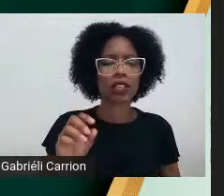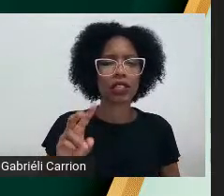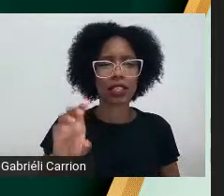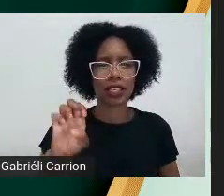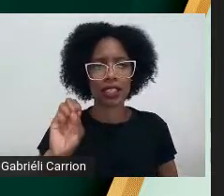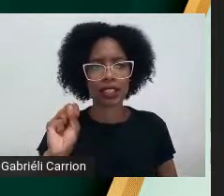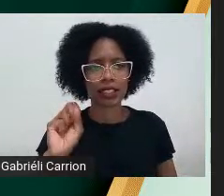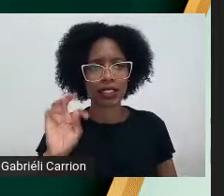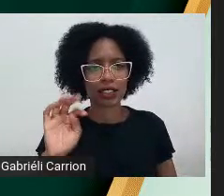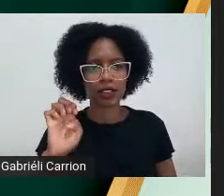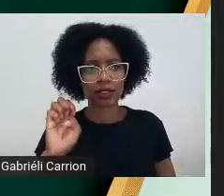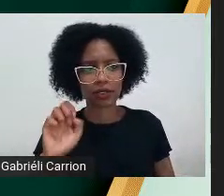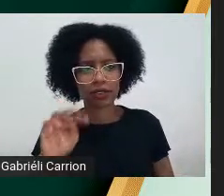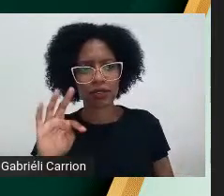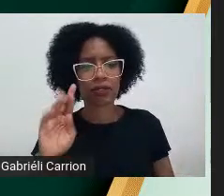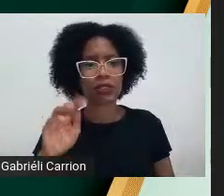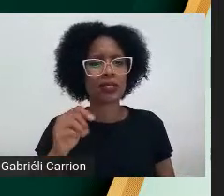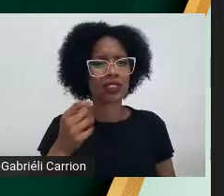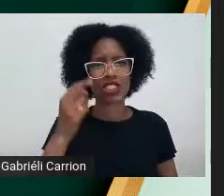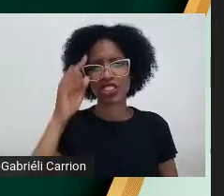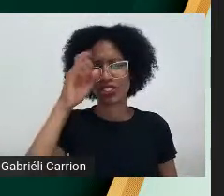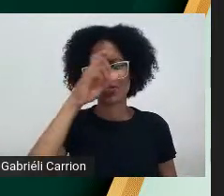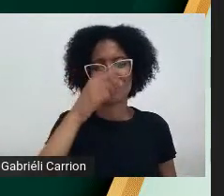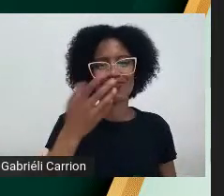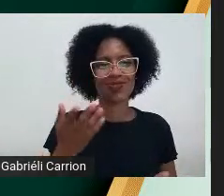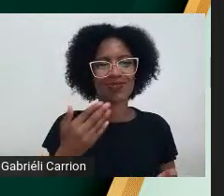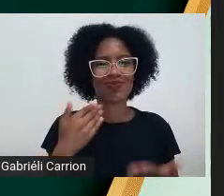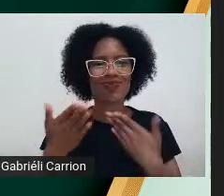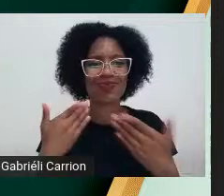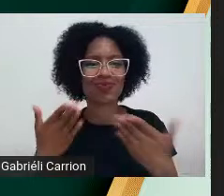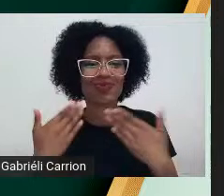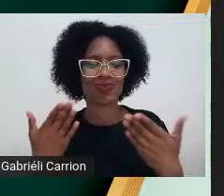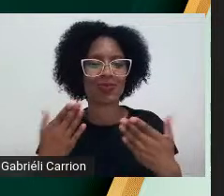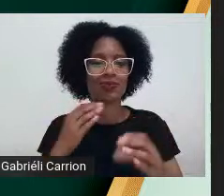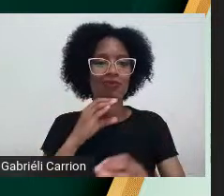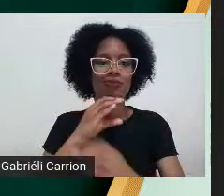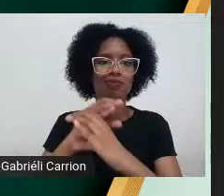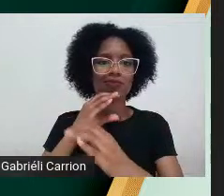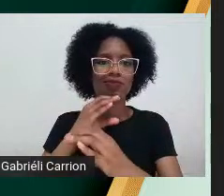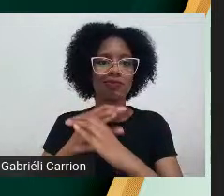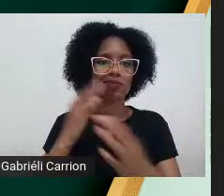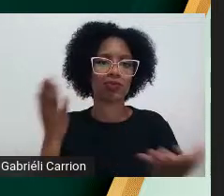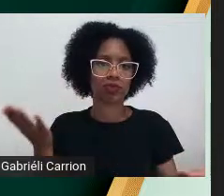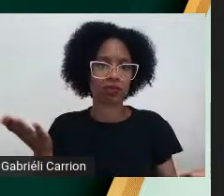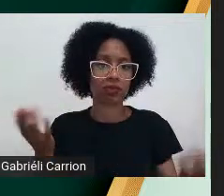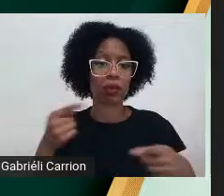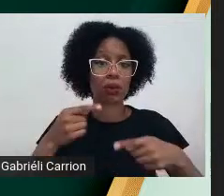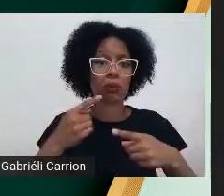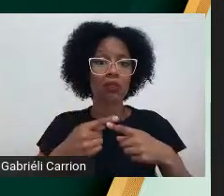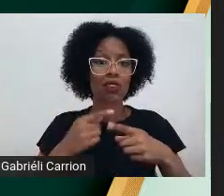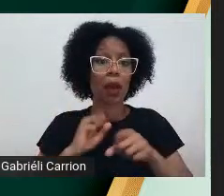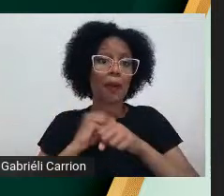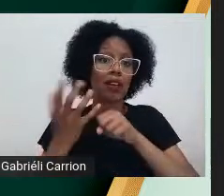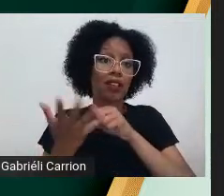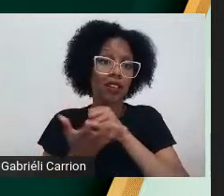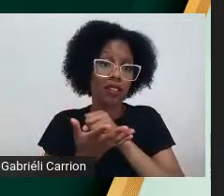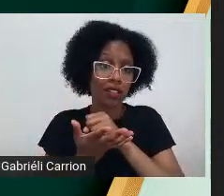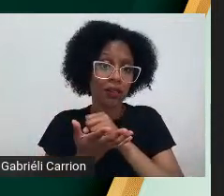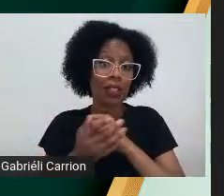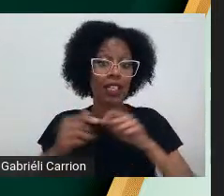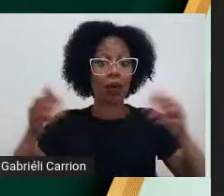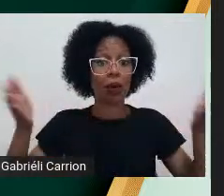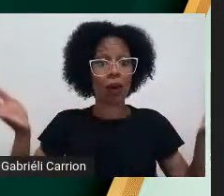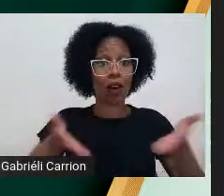nós não tínhamos atividade presencial. Essa é uma dificuldade inerente, o que torna esse momento cada vez mais